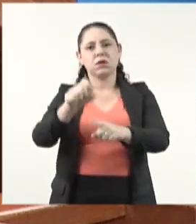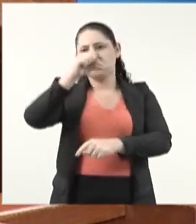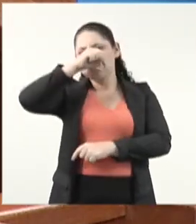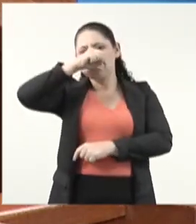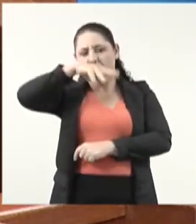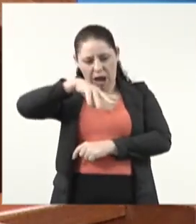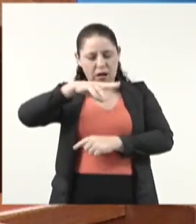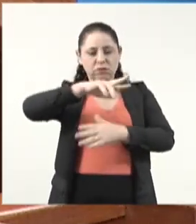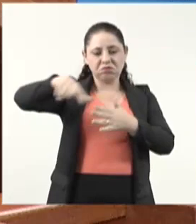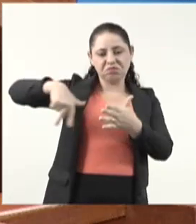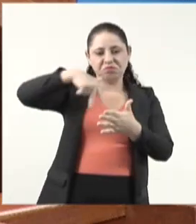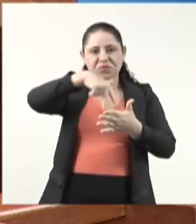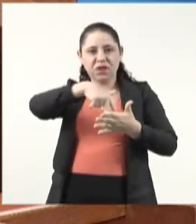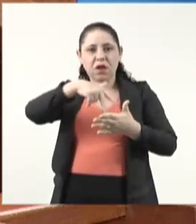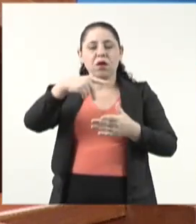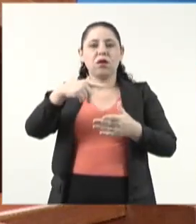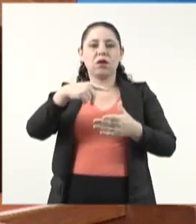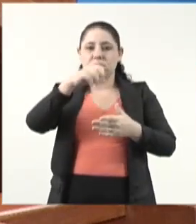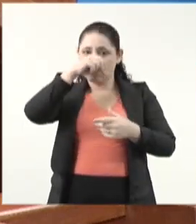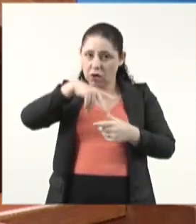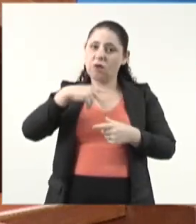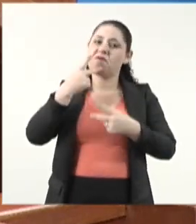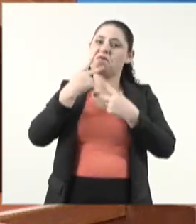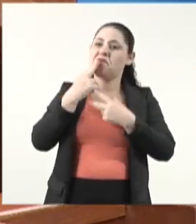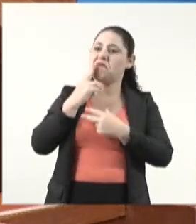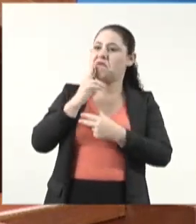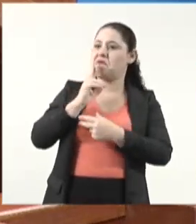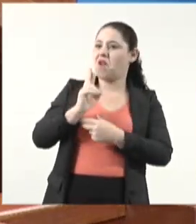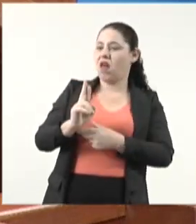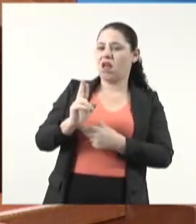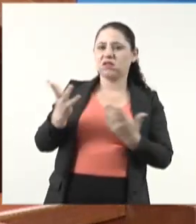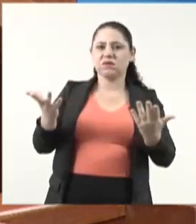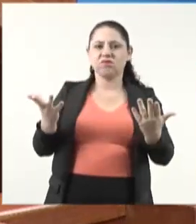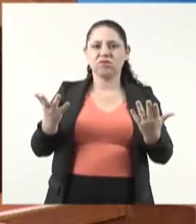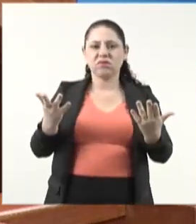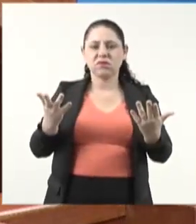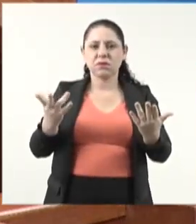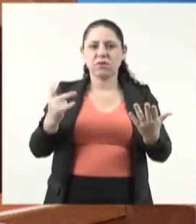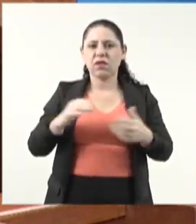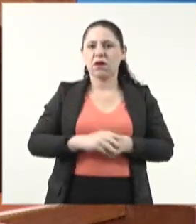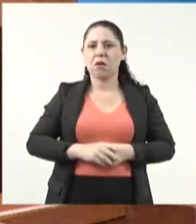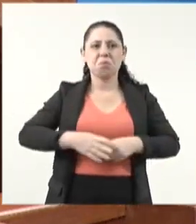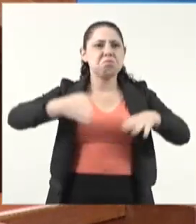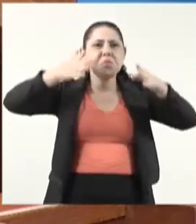no plenário, né? Foi uma violência verbal grave, foi chamada de